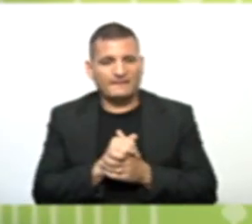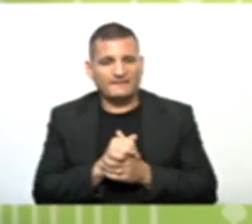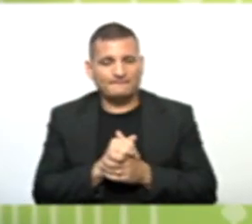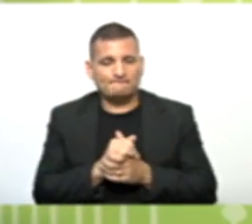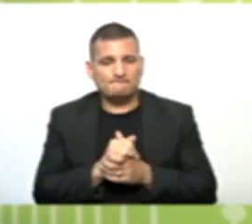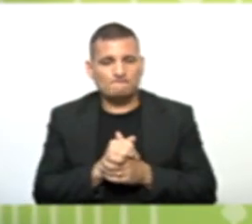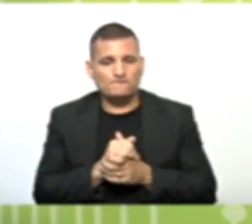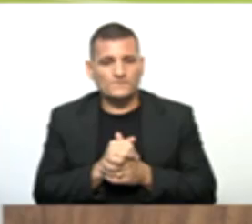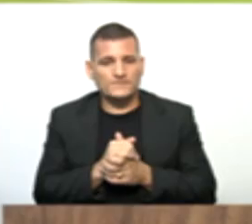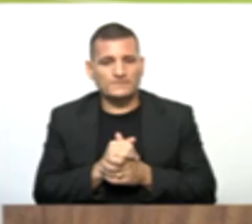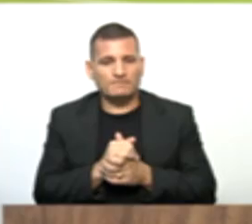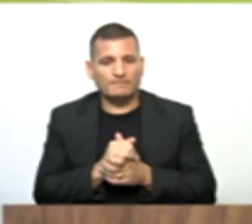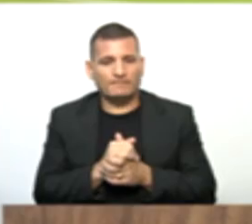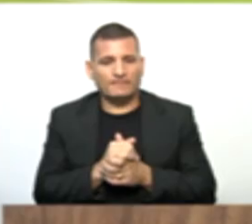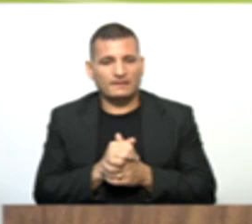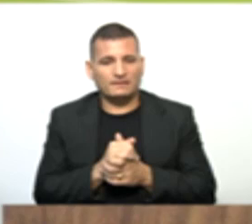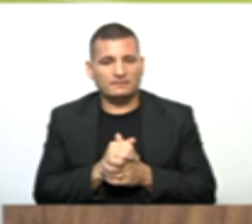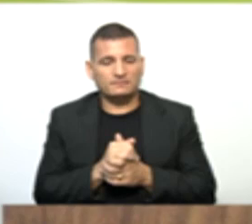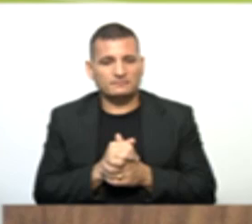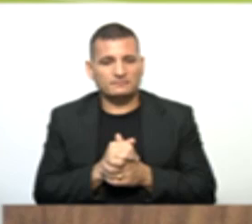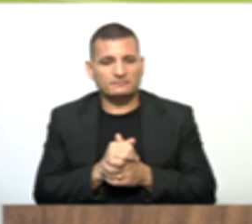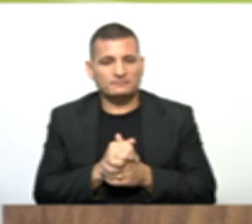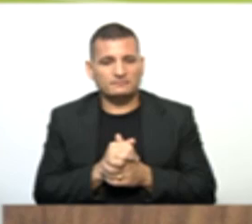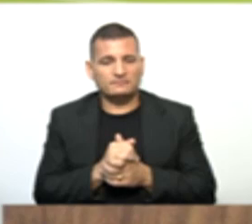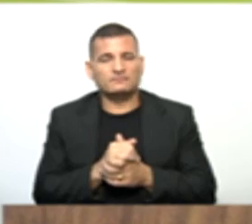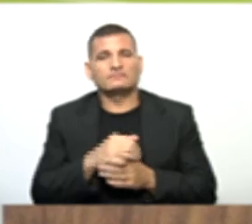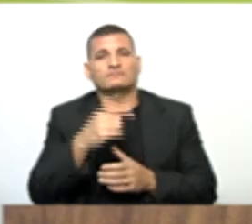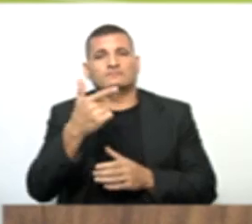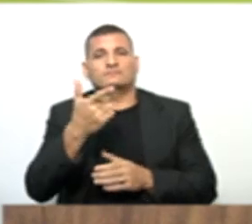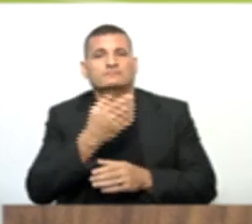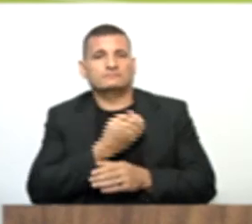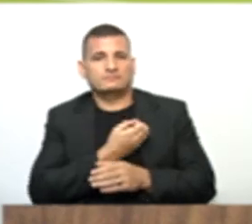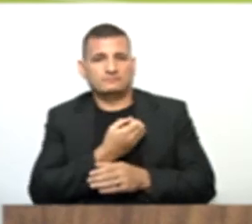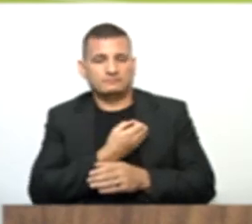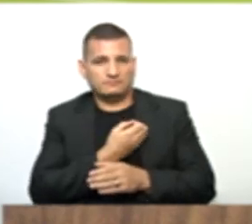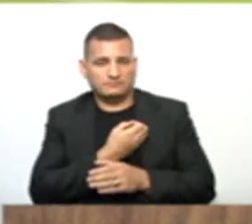Beleza. Então, feedback aqui da questão 2, ó.